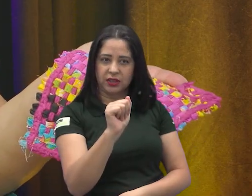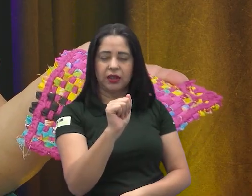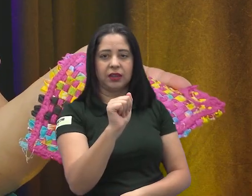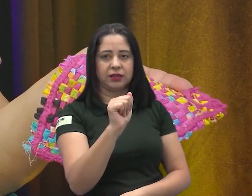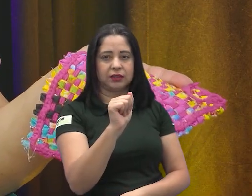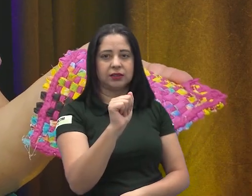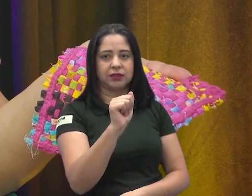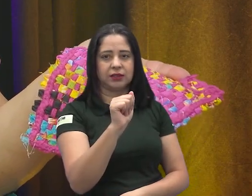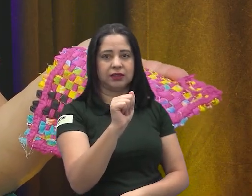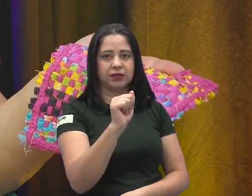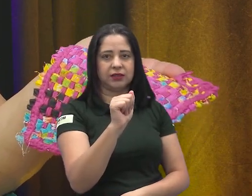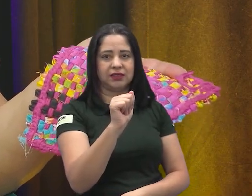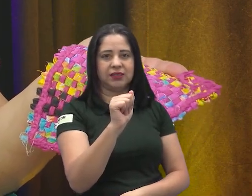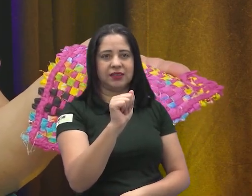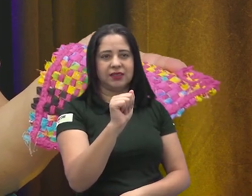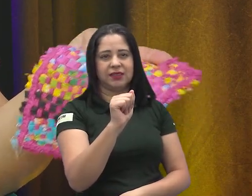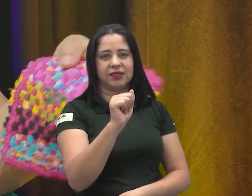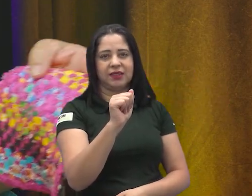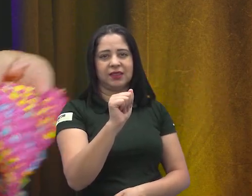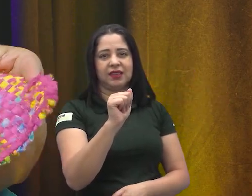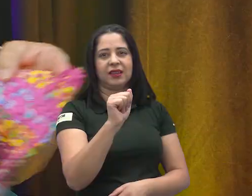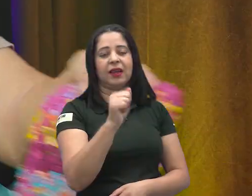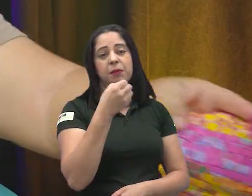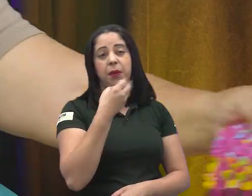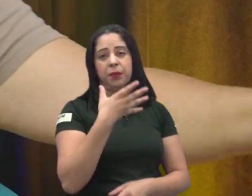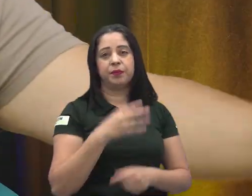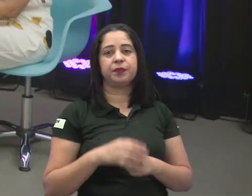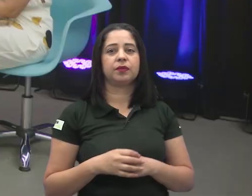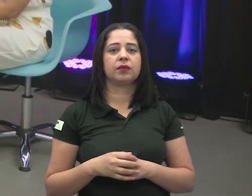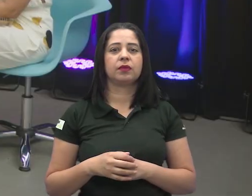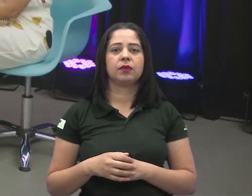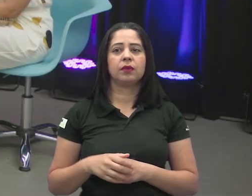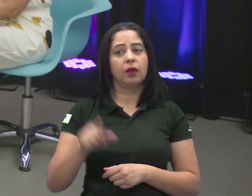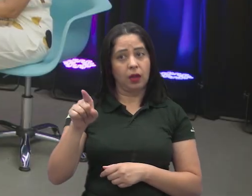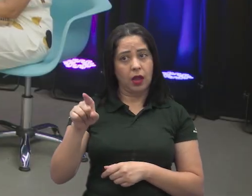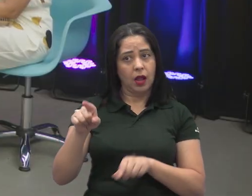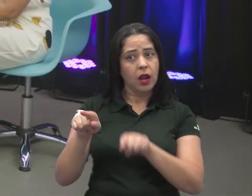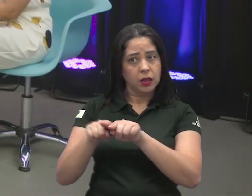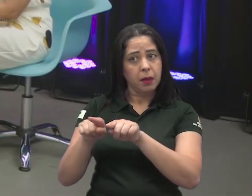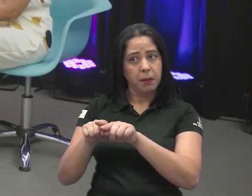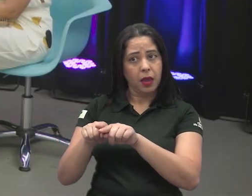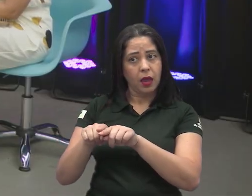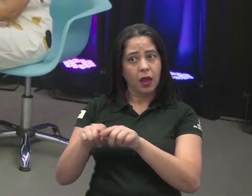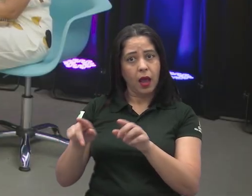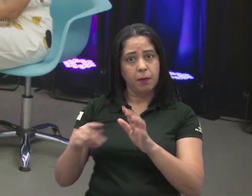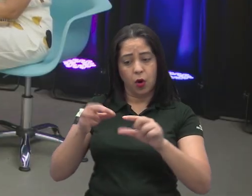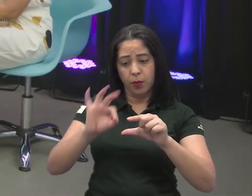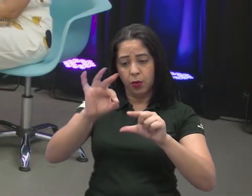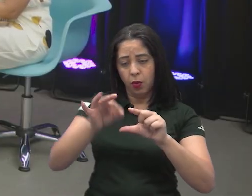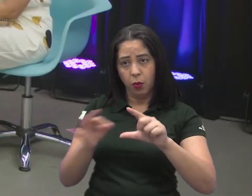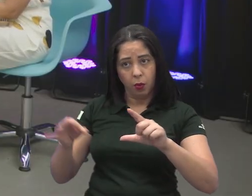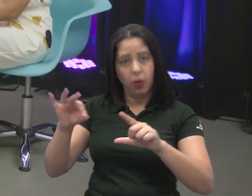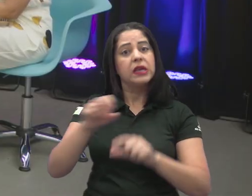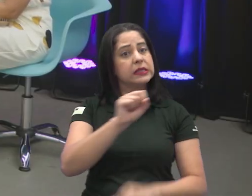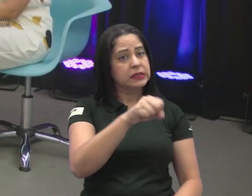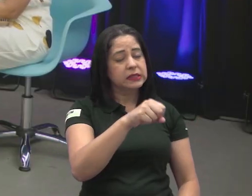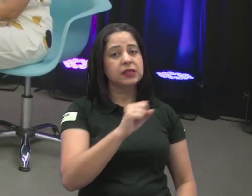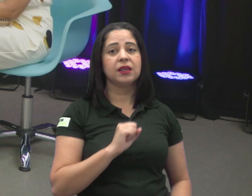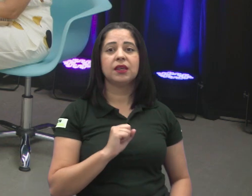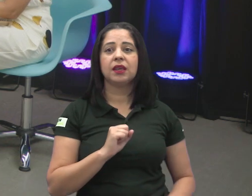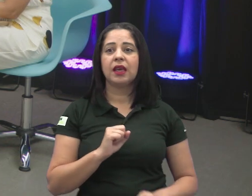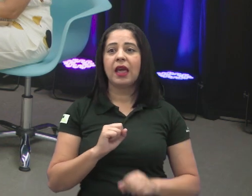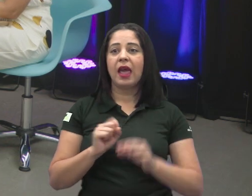chita é o tecido popular e tem uma linguagem boa, né? É feito no tear esse daí com chita também? É, feito no tear. Olha, que bacana.